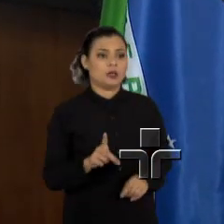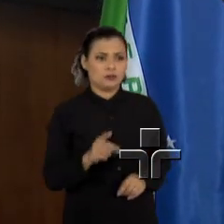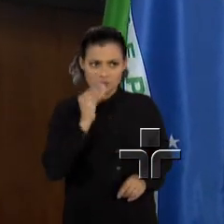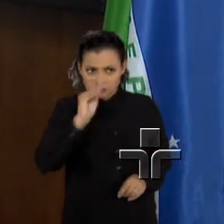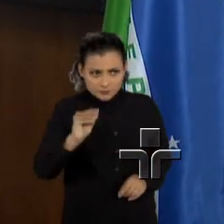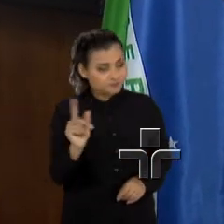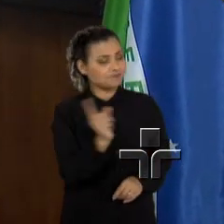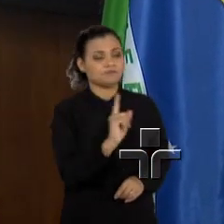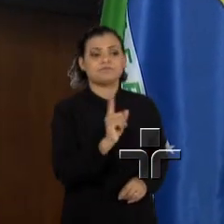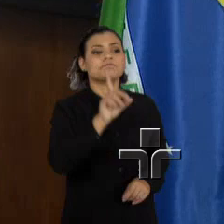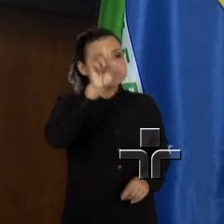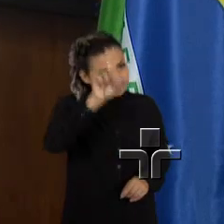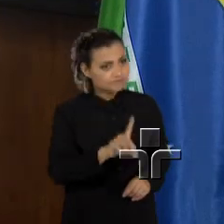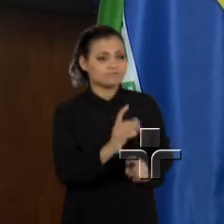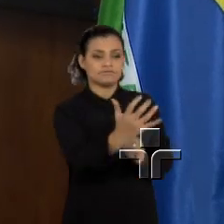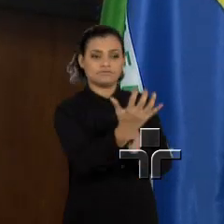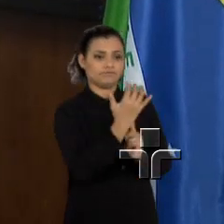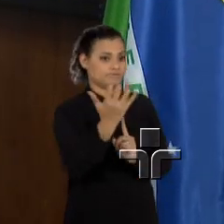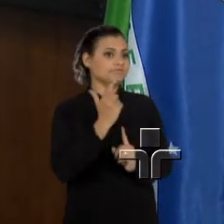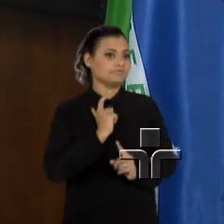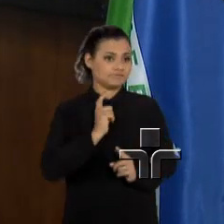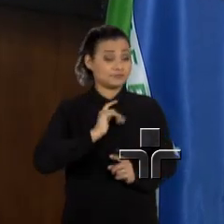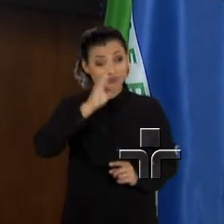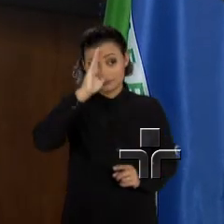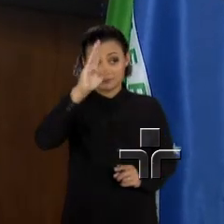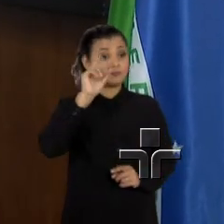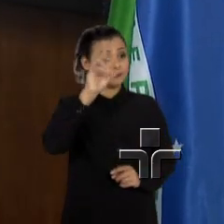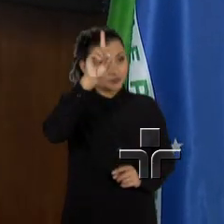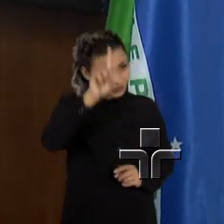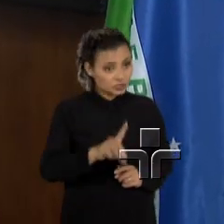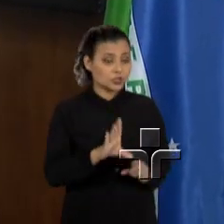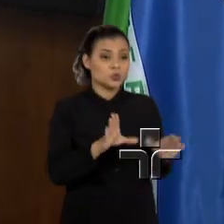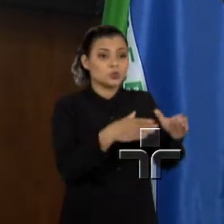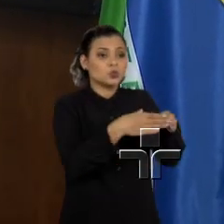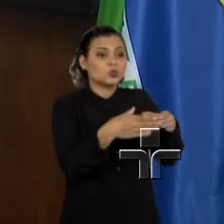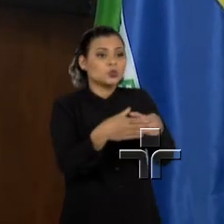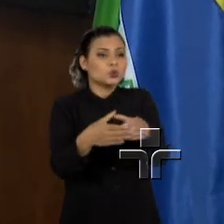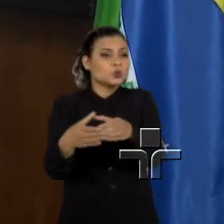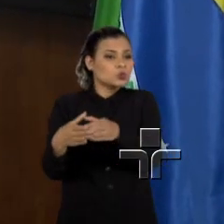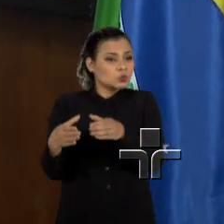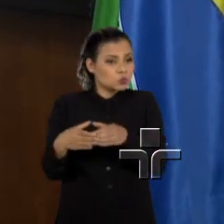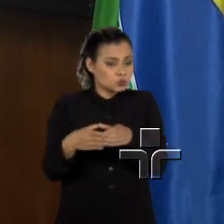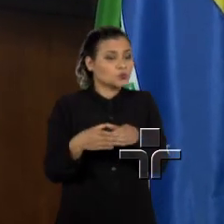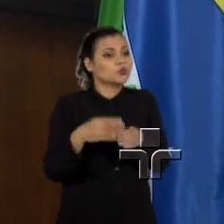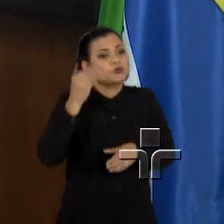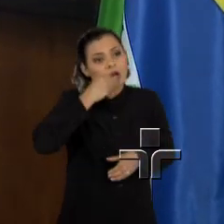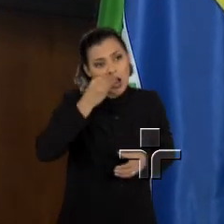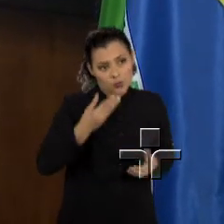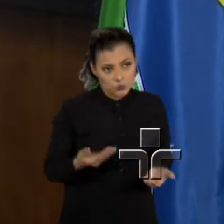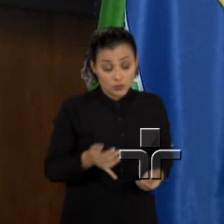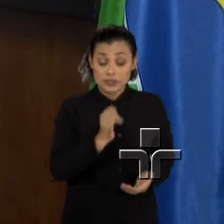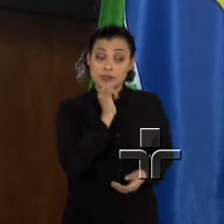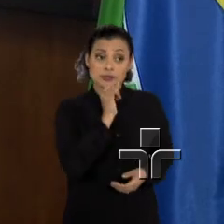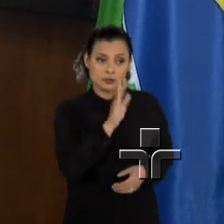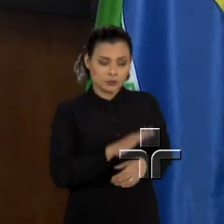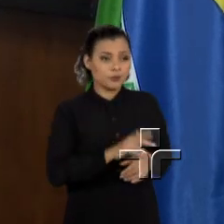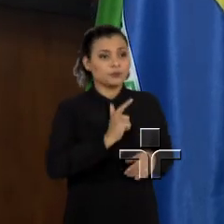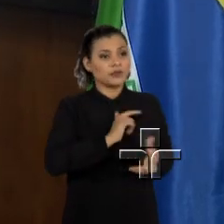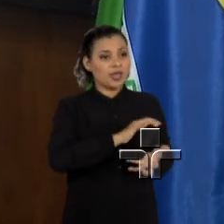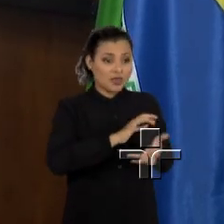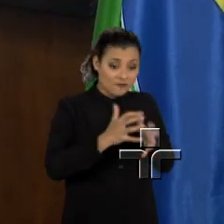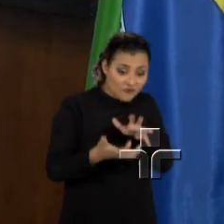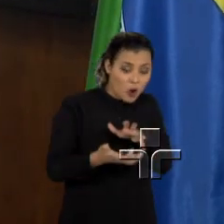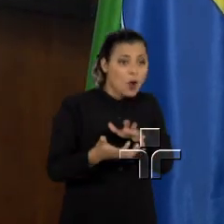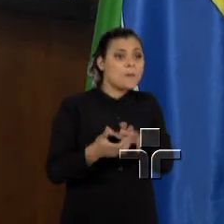os direitos são impactados, sobretudo os direitos dos grupos e das pessoas mais vulneráveis. Por exemplo, quando a reforma